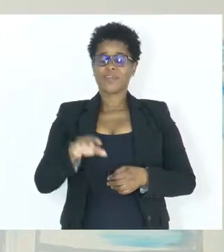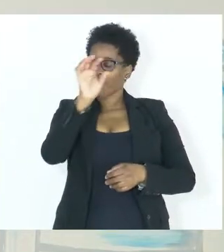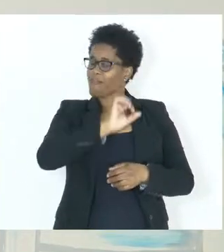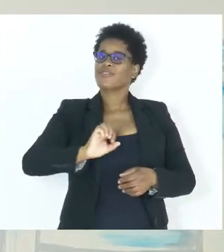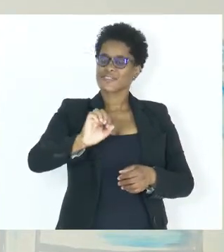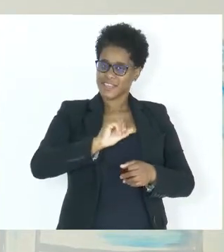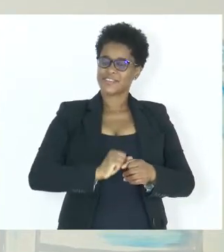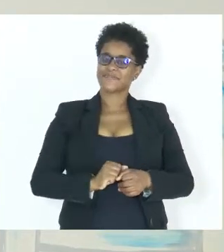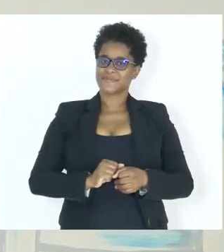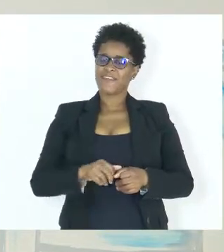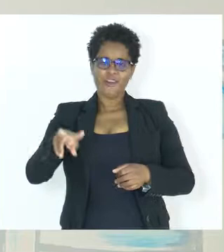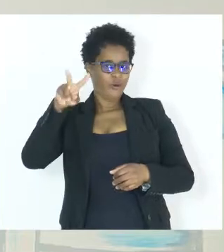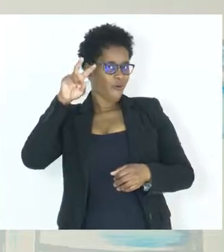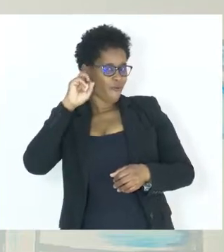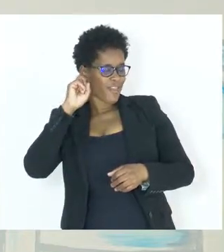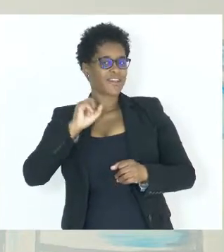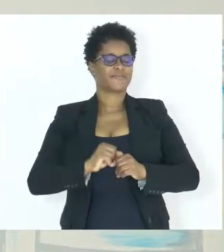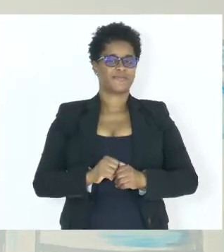vocês vão ouvir,